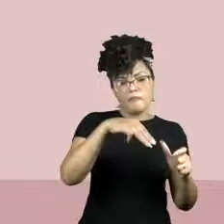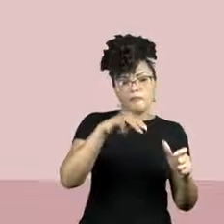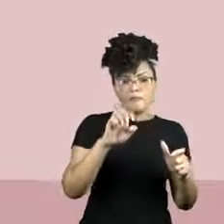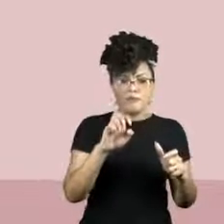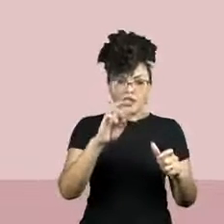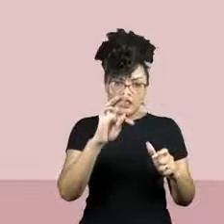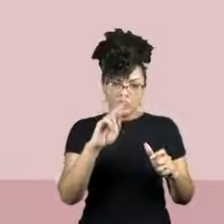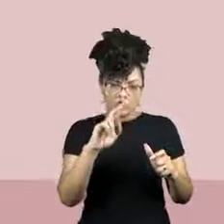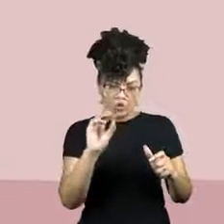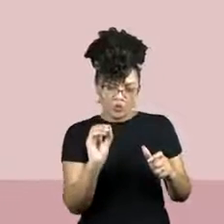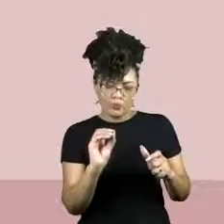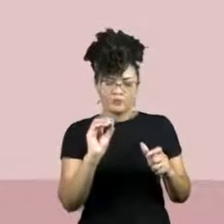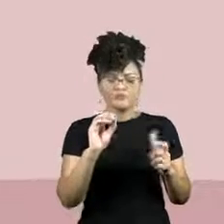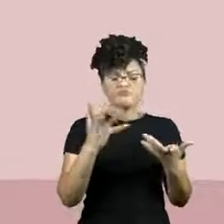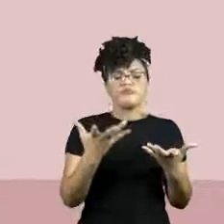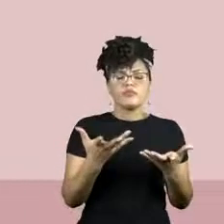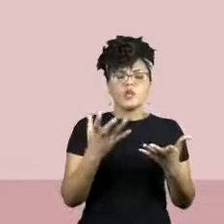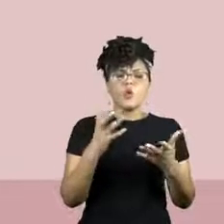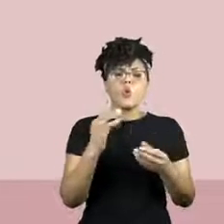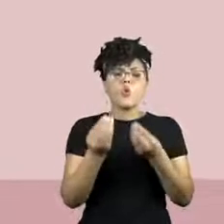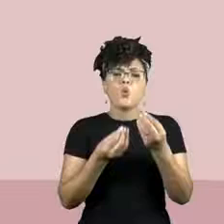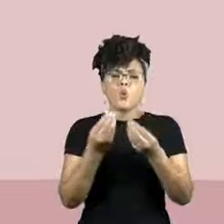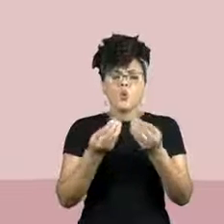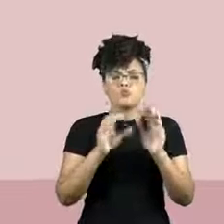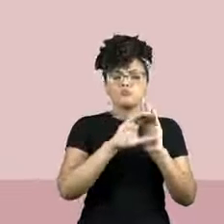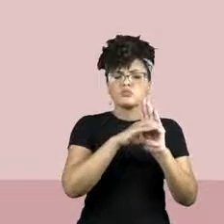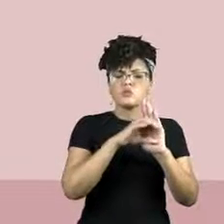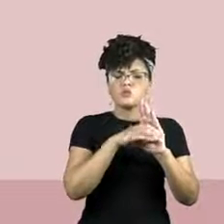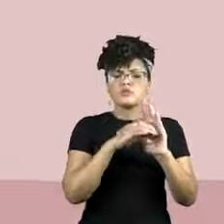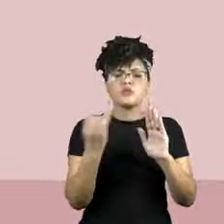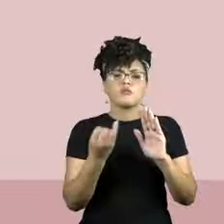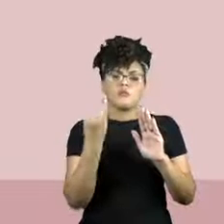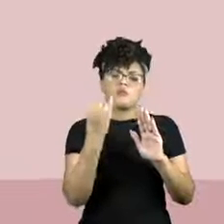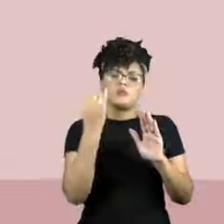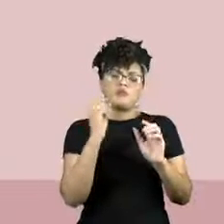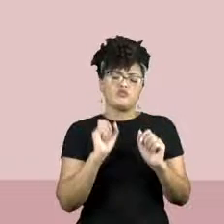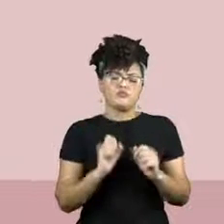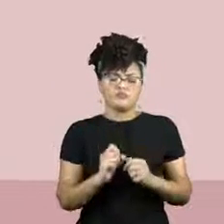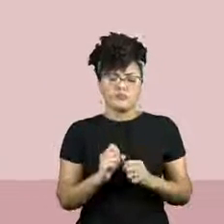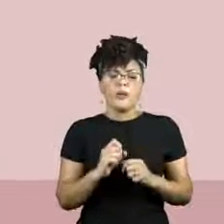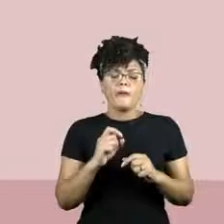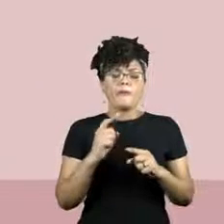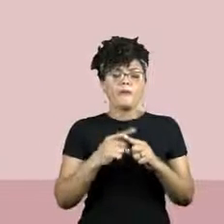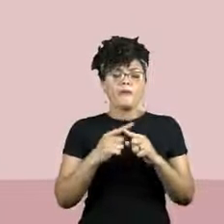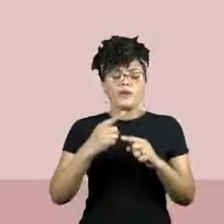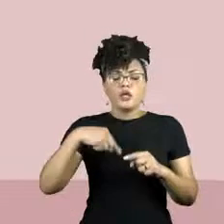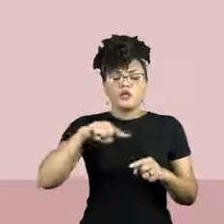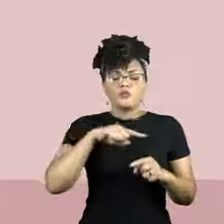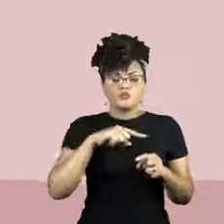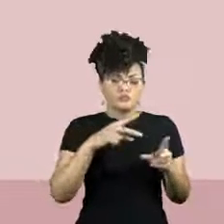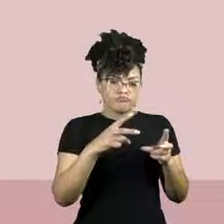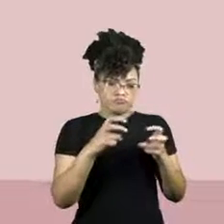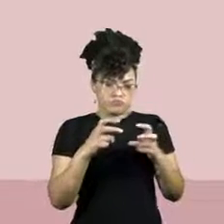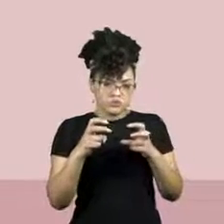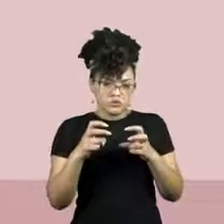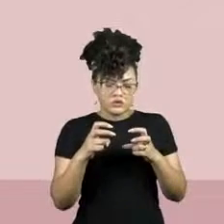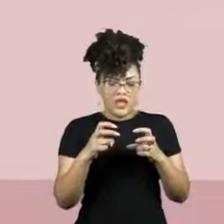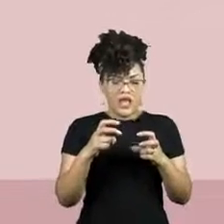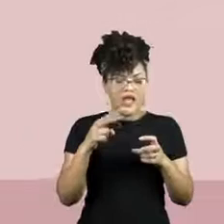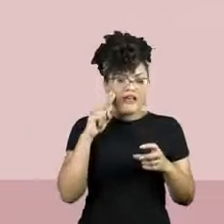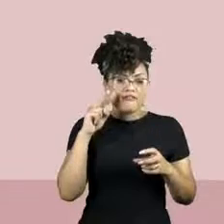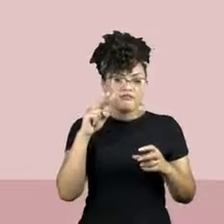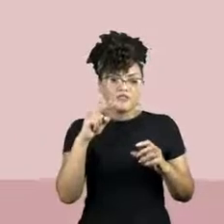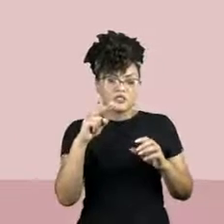Né? Por que esse conceito é importante? Porque a gente trata de uma maneira do ponto de vista bidimensional, isso facilita do ponto de